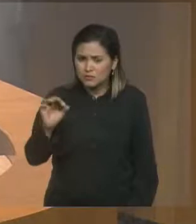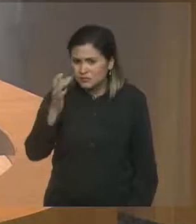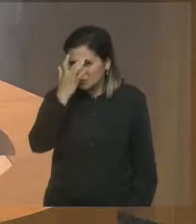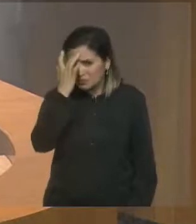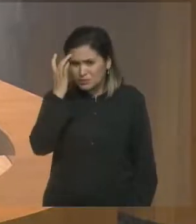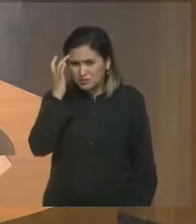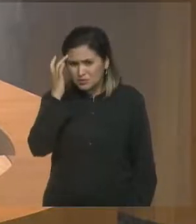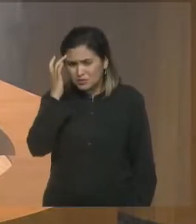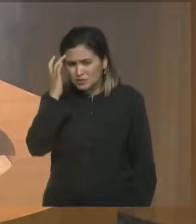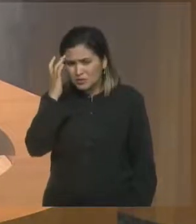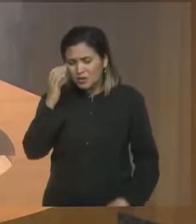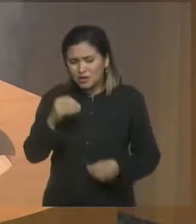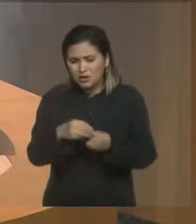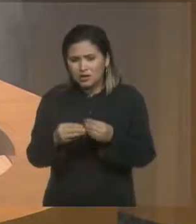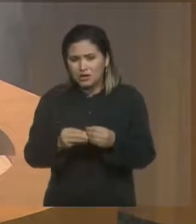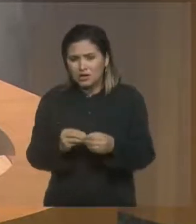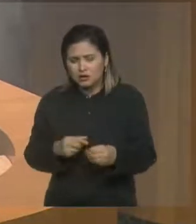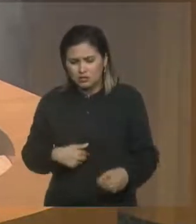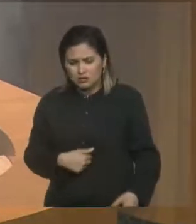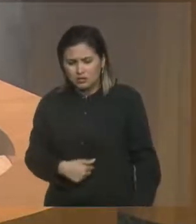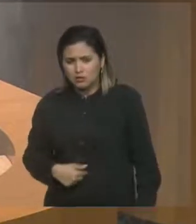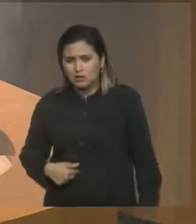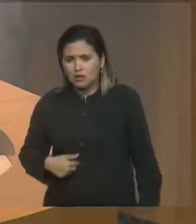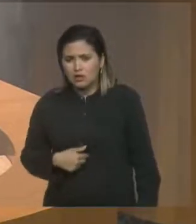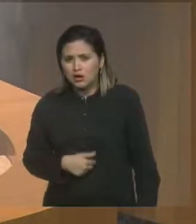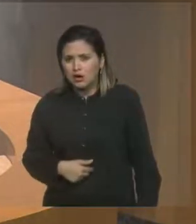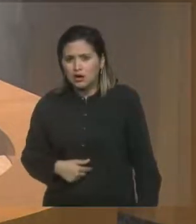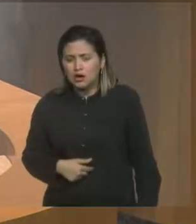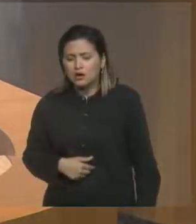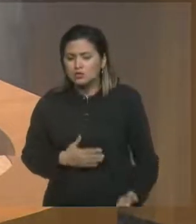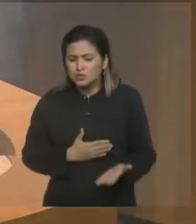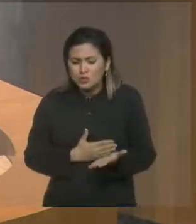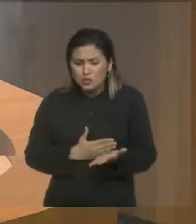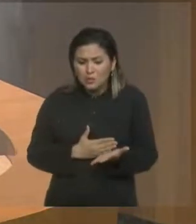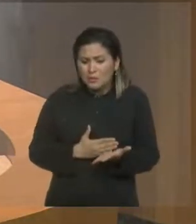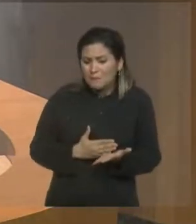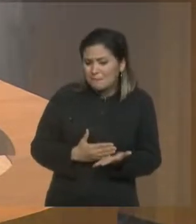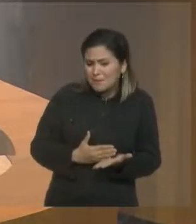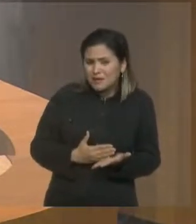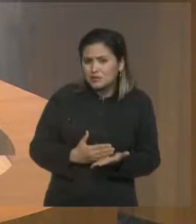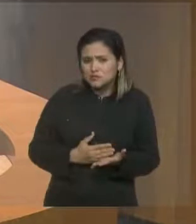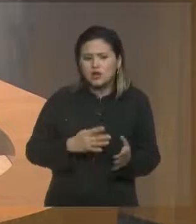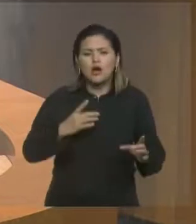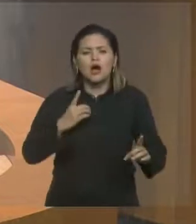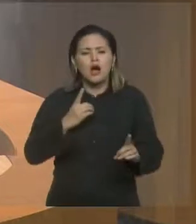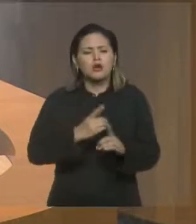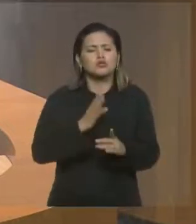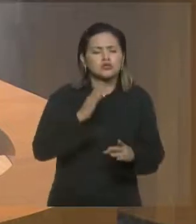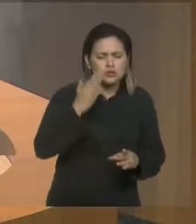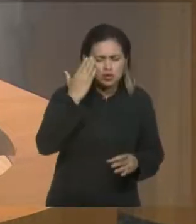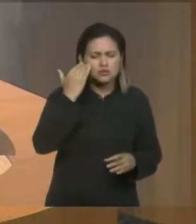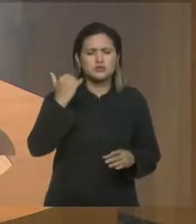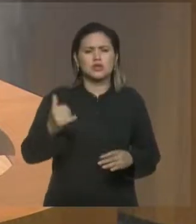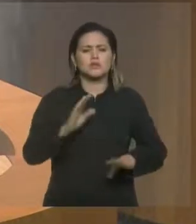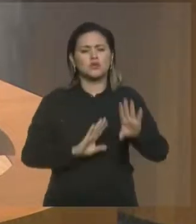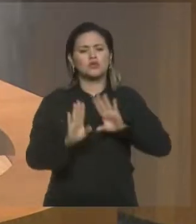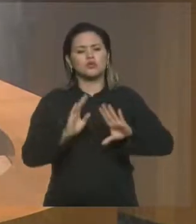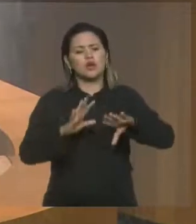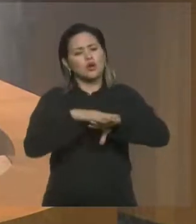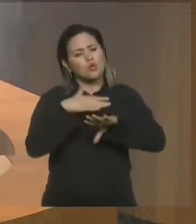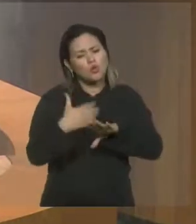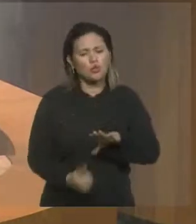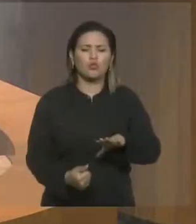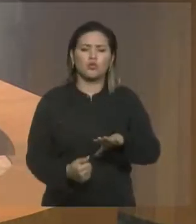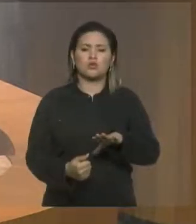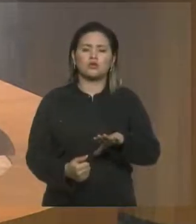mais inicial, que é o T1. Tem uma cura de praticamente 100% dos pacientes tratados nesse estágio. Aqui no Maranhão, se você